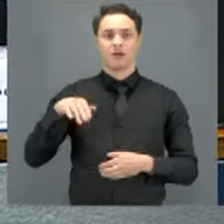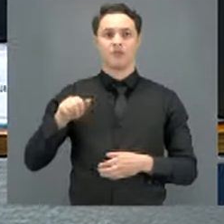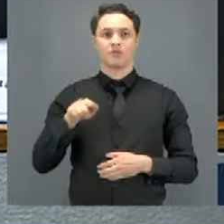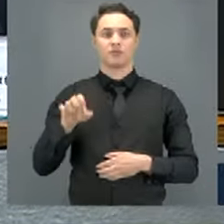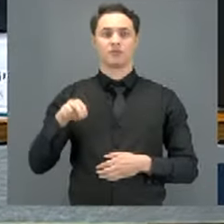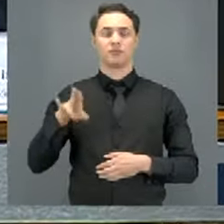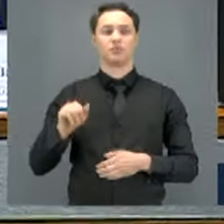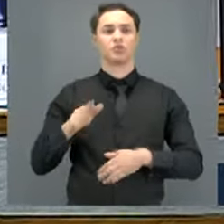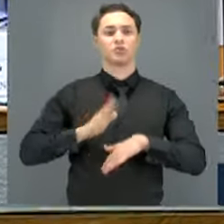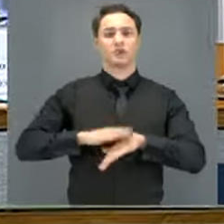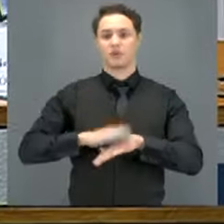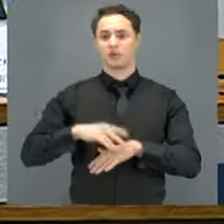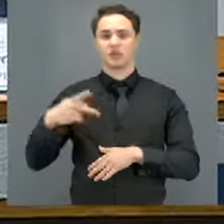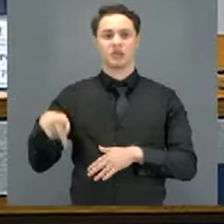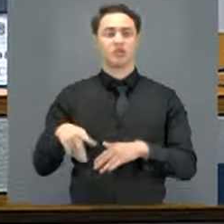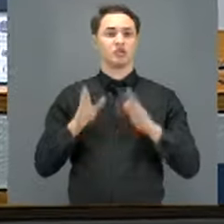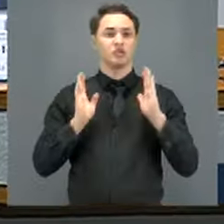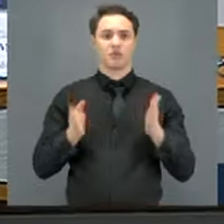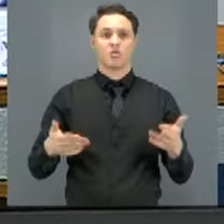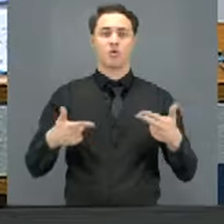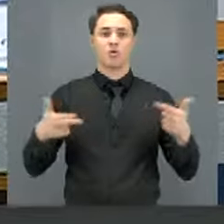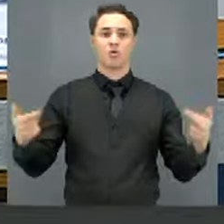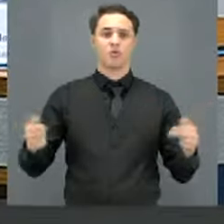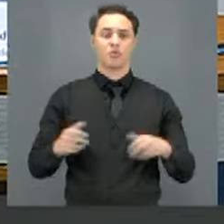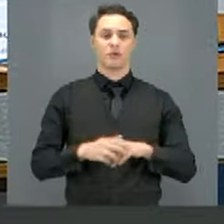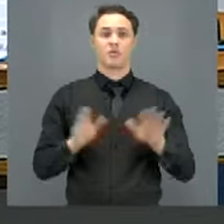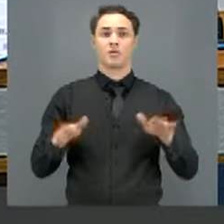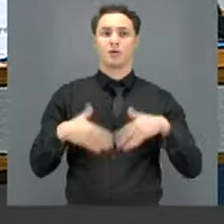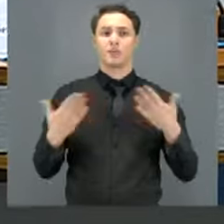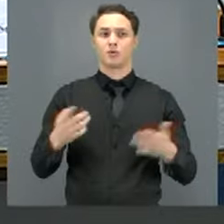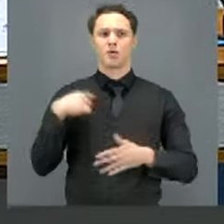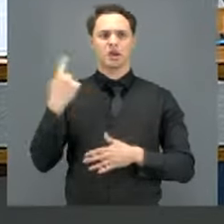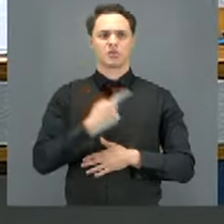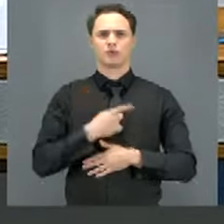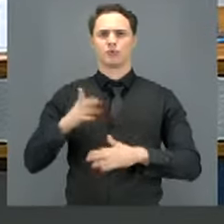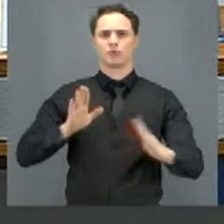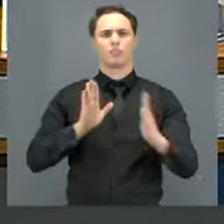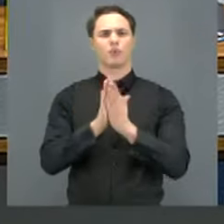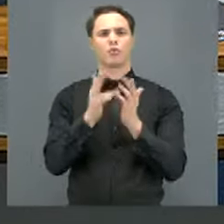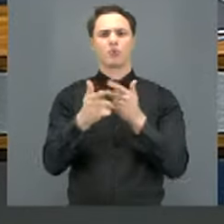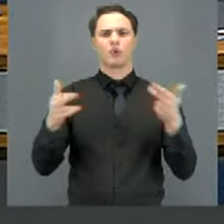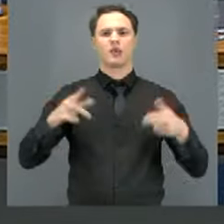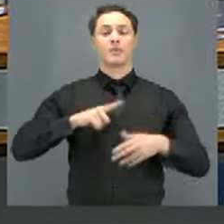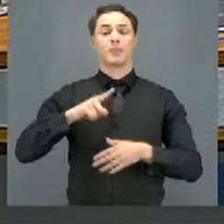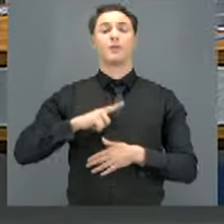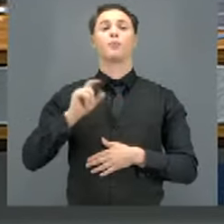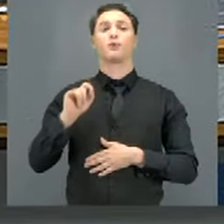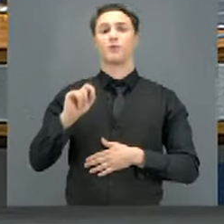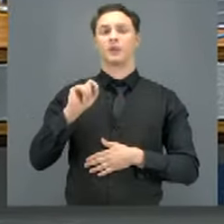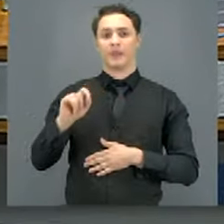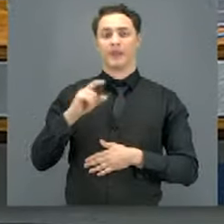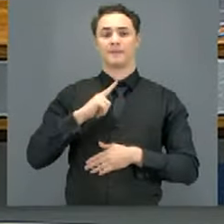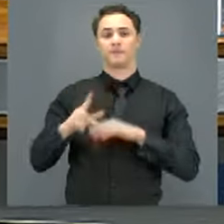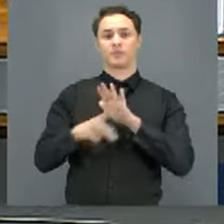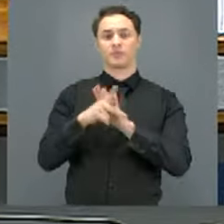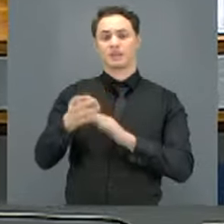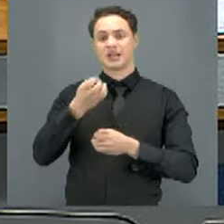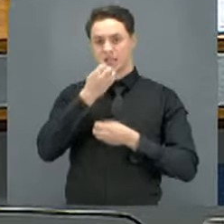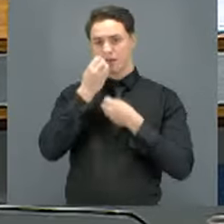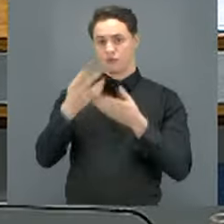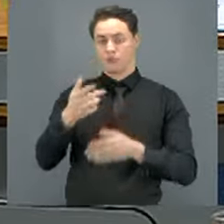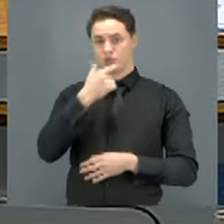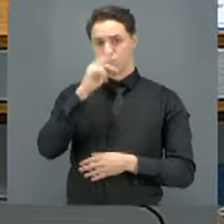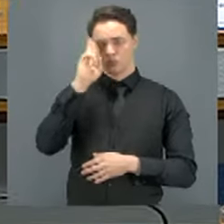já é a tarefa final, isolar a Amazônia. Então, a gente está combatendo através de quê? Dos depoimentos dos